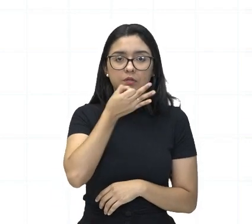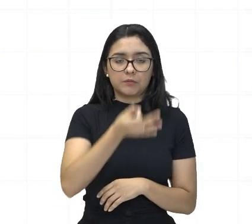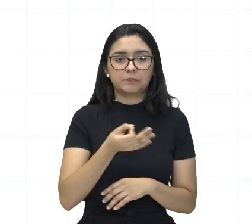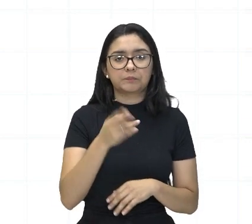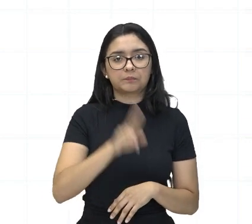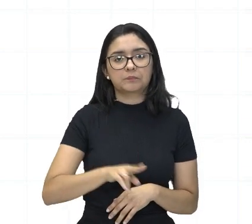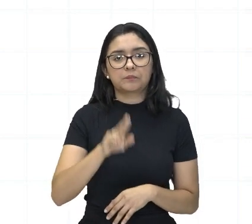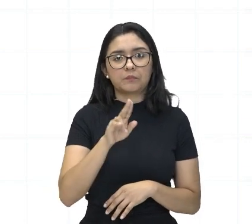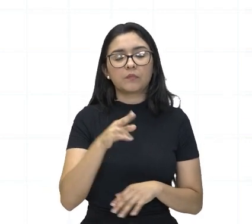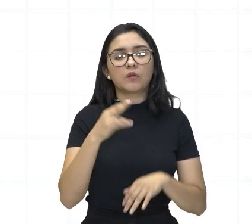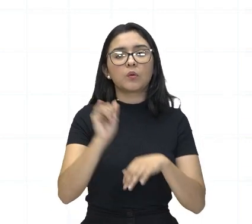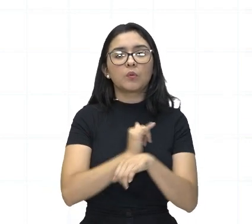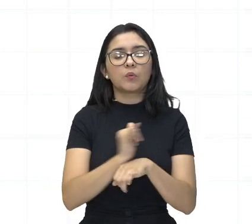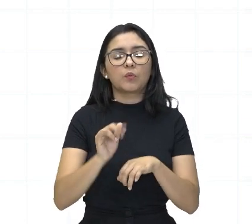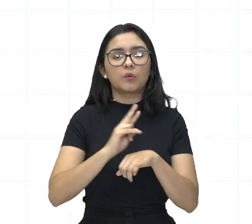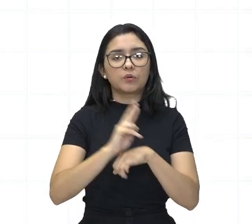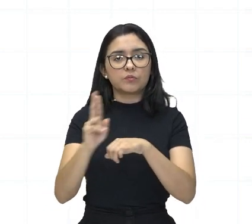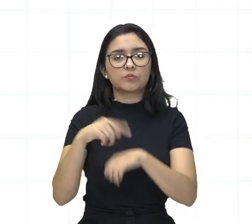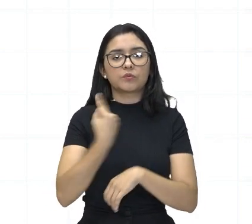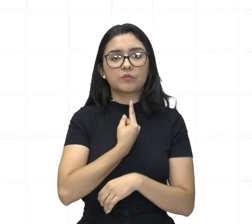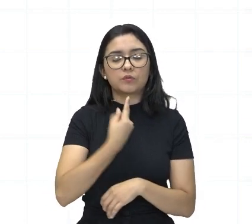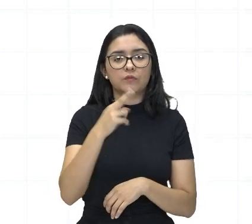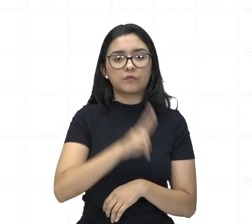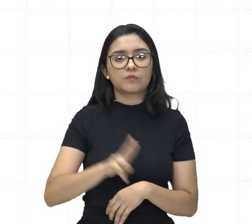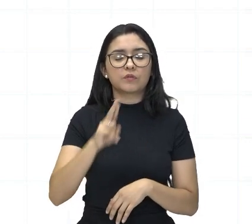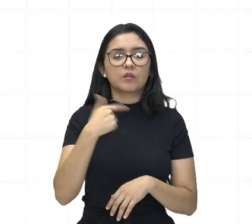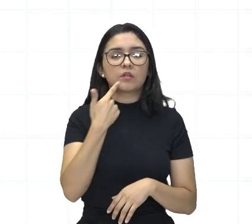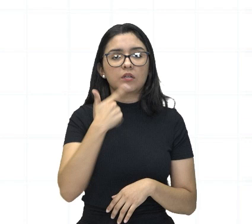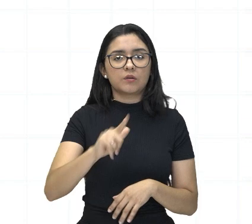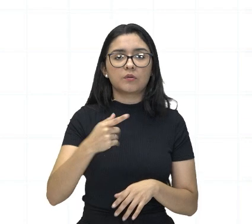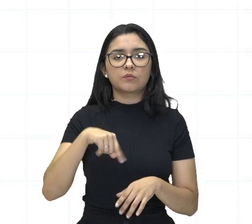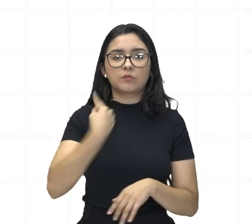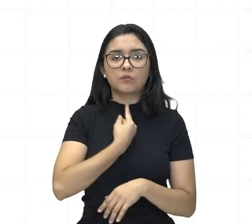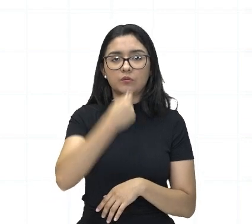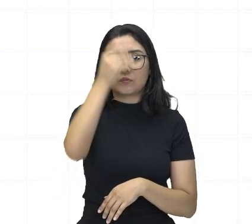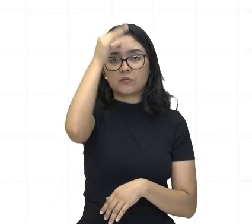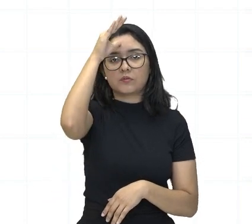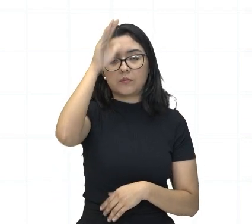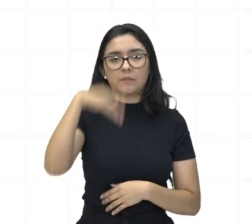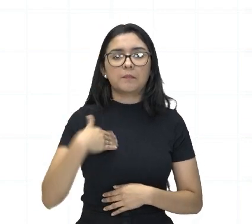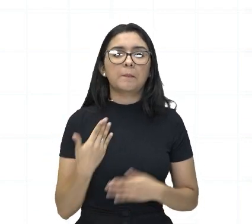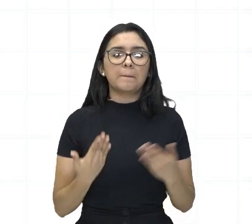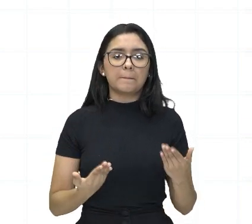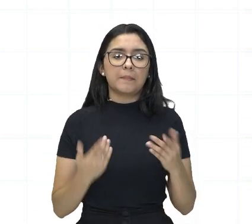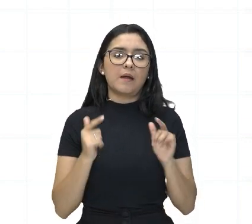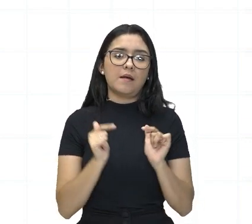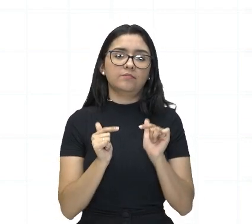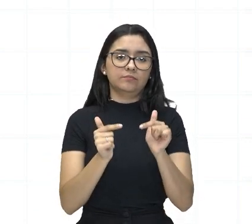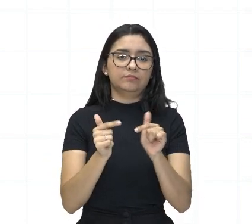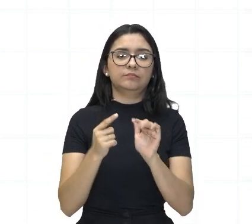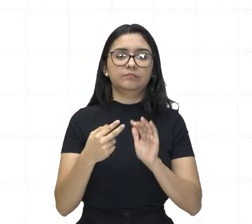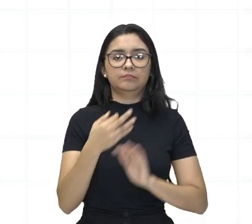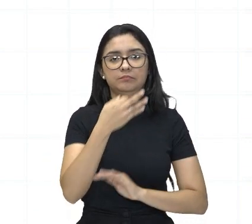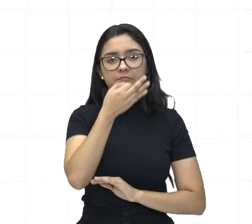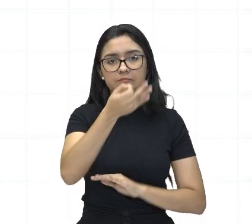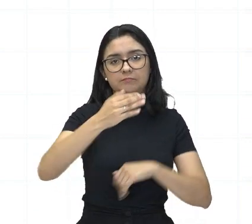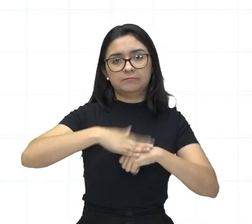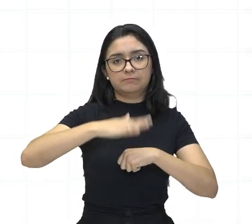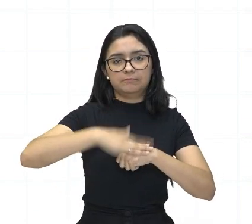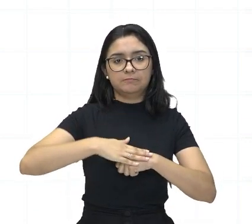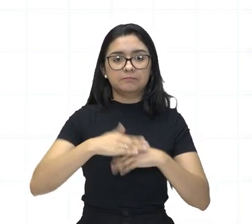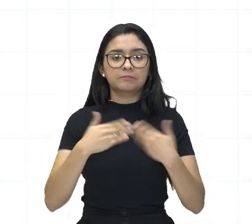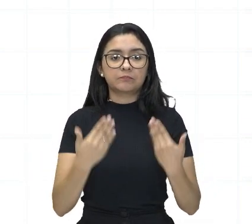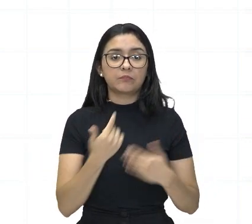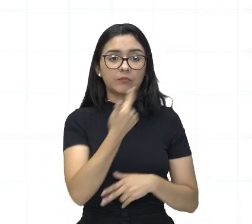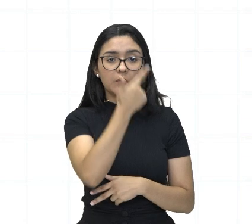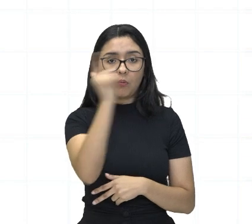argumentos, recursos que nós vamos selecionar na nossa língua, do nosso conhecimento, para defender o ponto de vista, ok? Outro ponto que